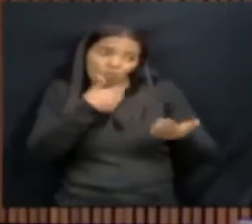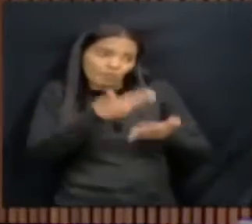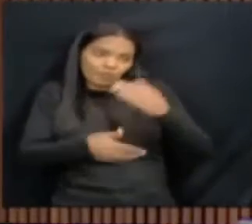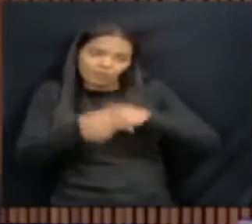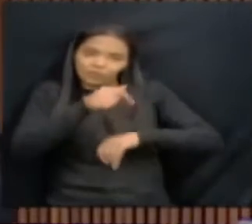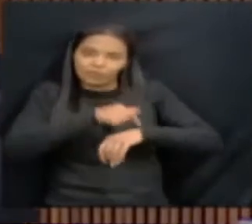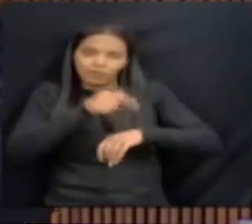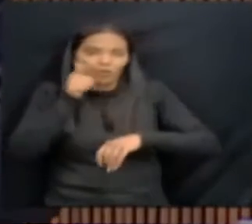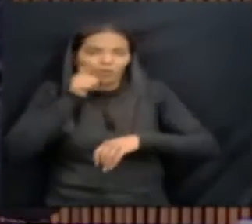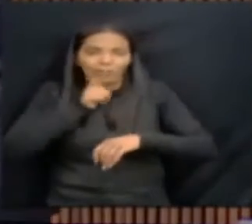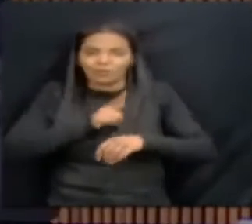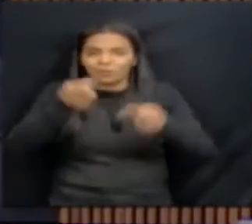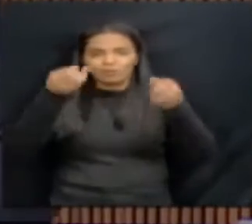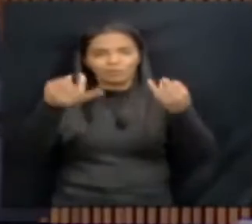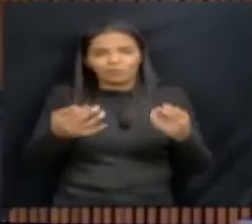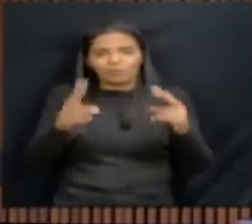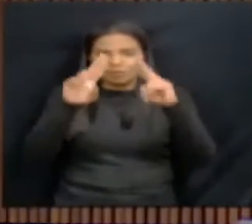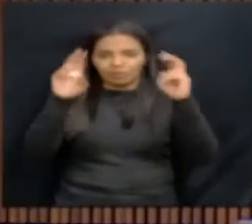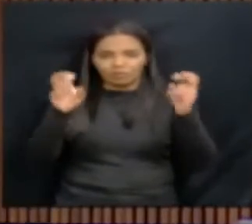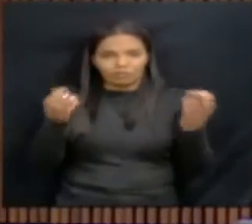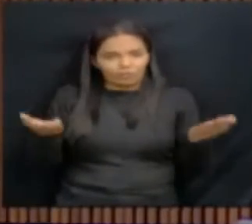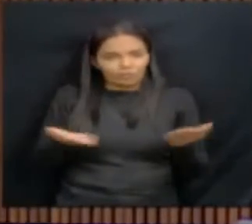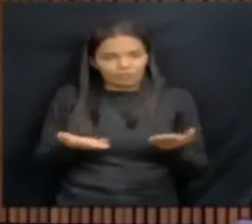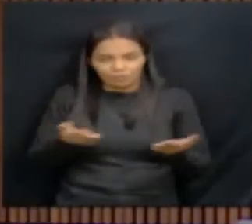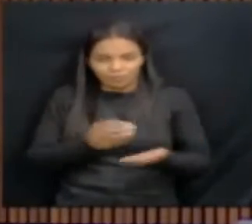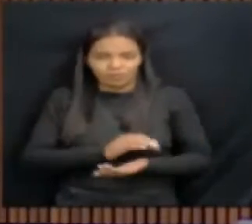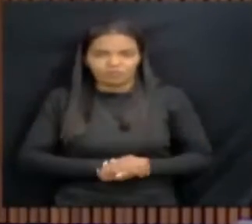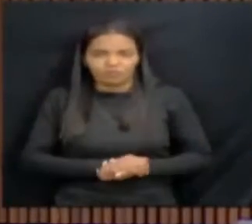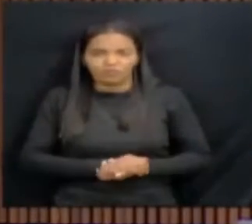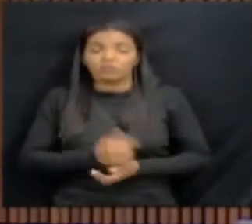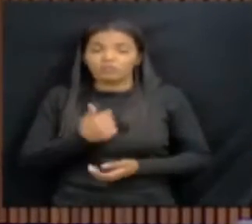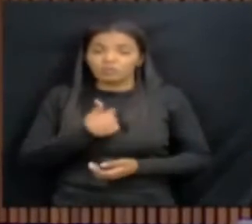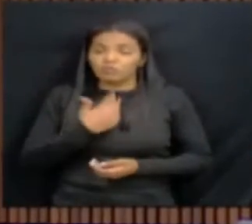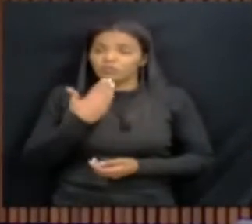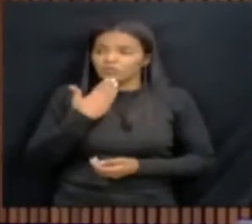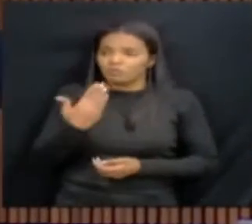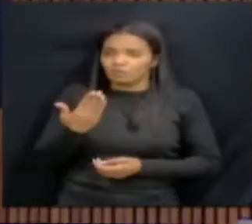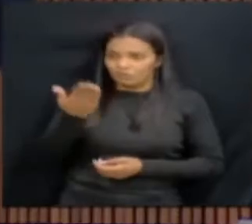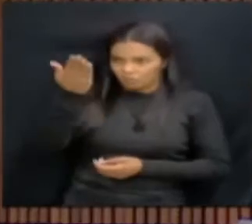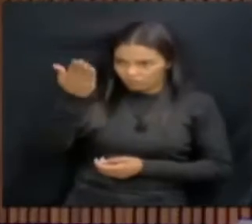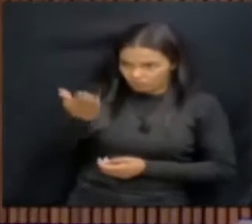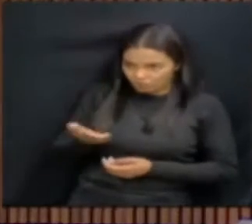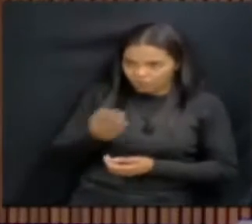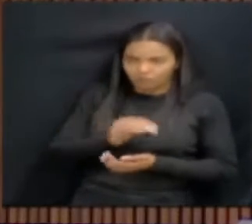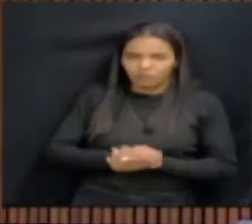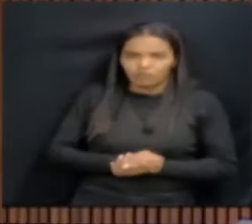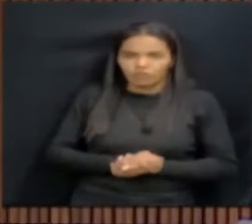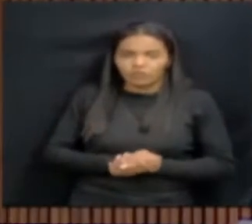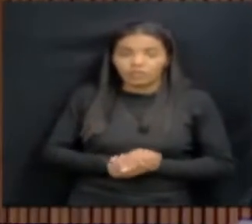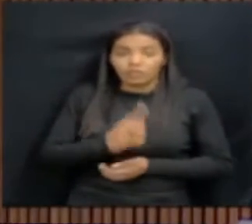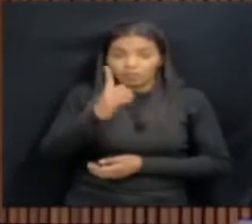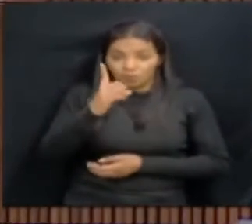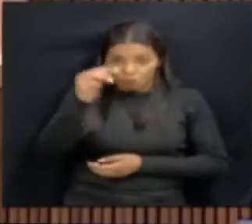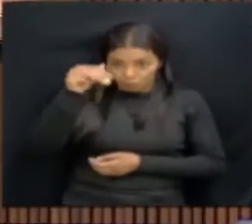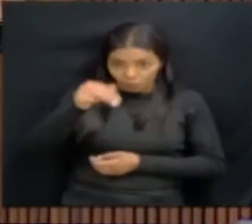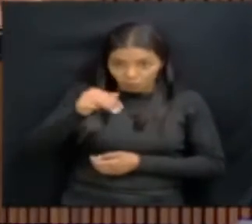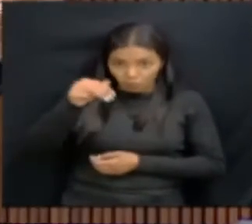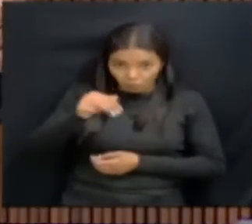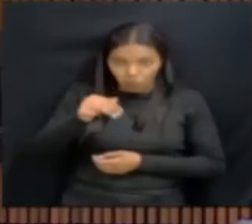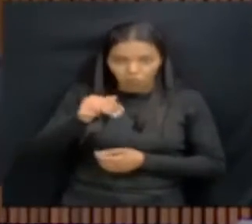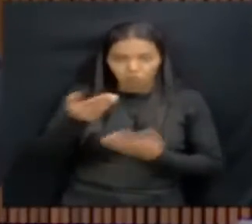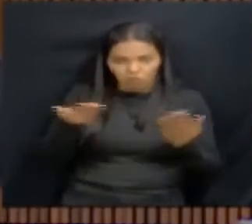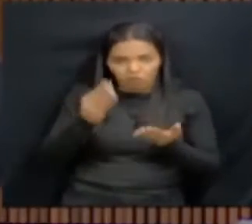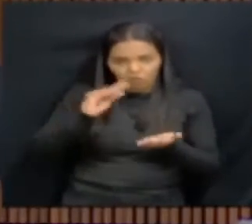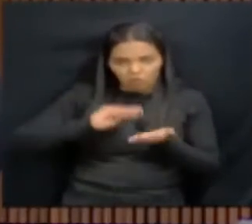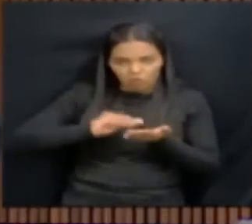conseguir falar dos temas que eu queria ter falado. Quero pedir a Vossa Excelência que, nesse minuto que me resta, que zerou nesse